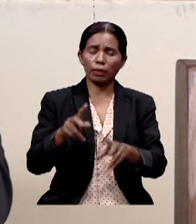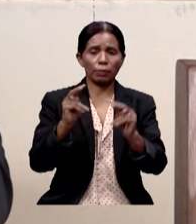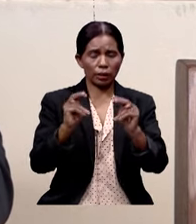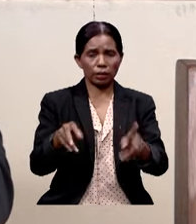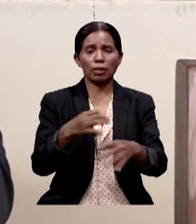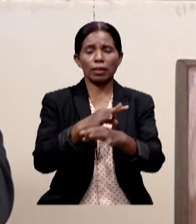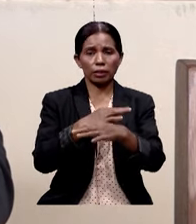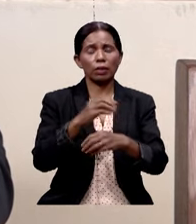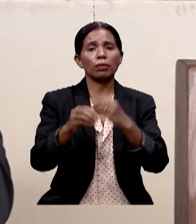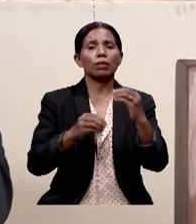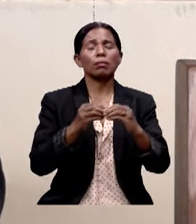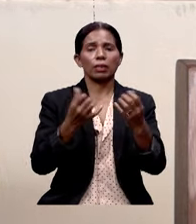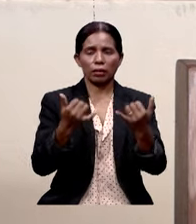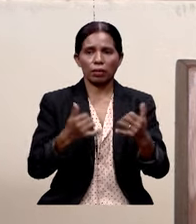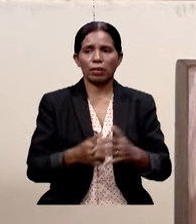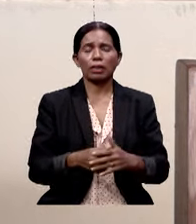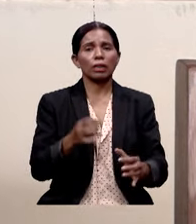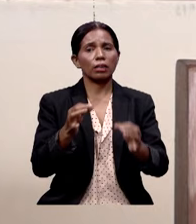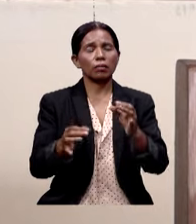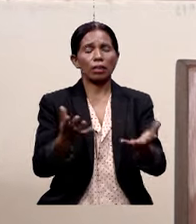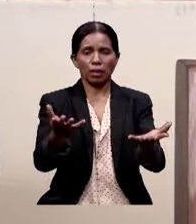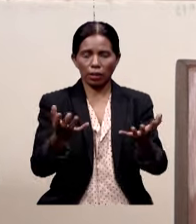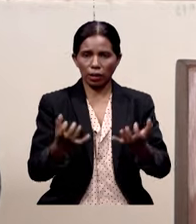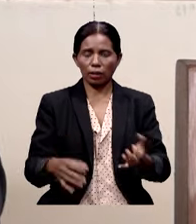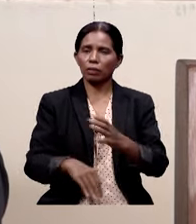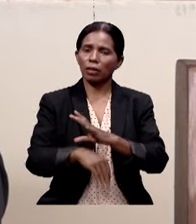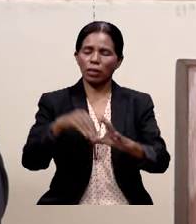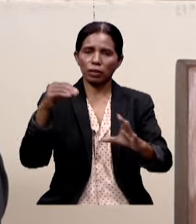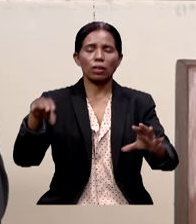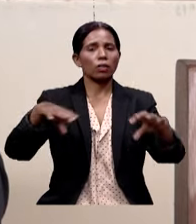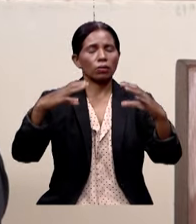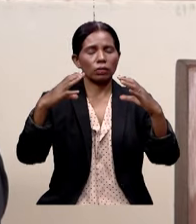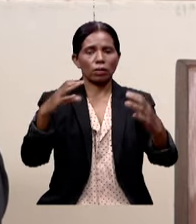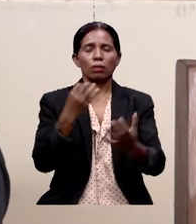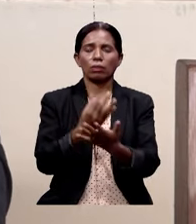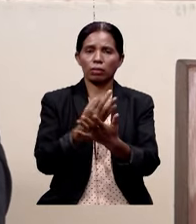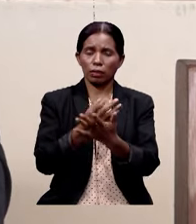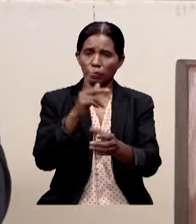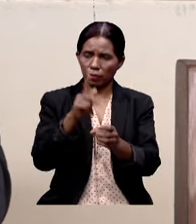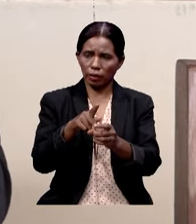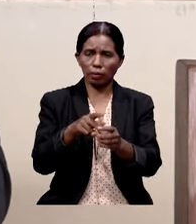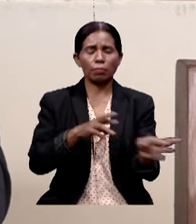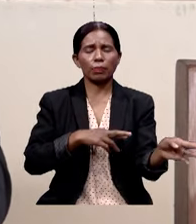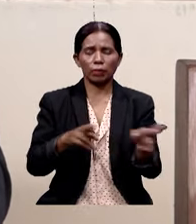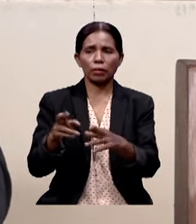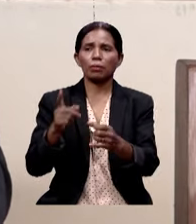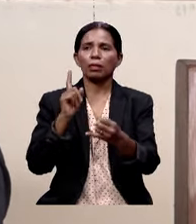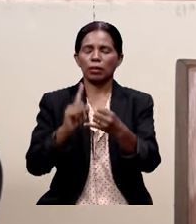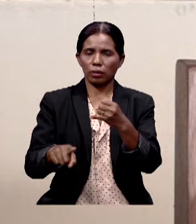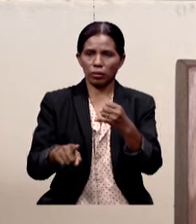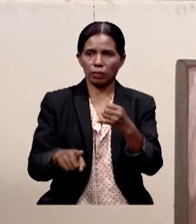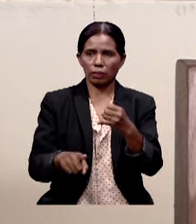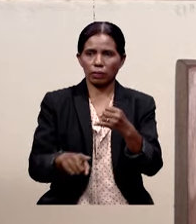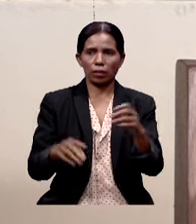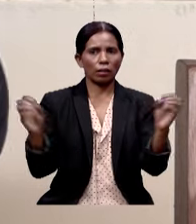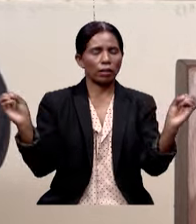ida ne. Se ni hakar de atu asaiti abe Conselho Fundo Petrolífero. Então pronto, depois de que os mais nenê, nia lá é